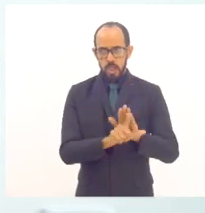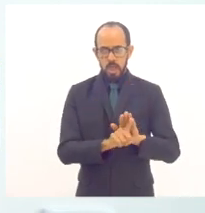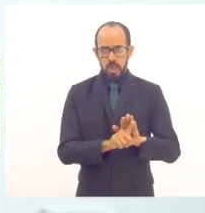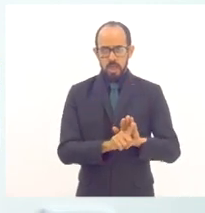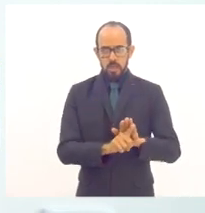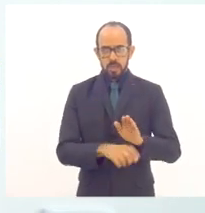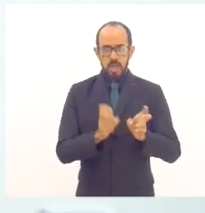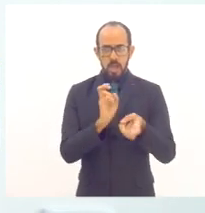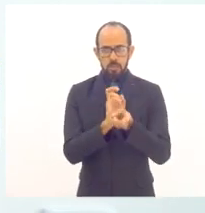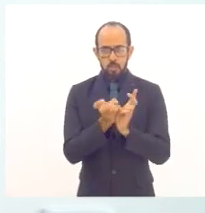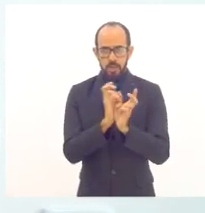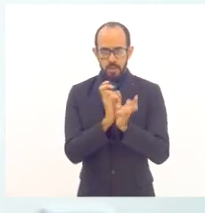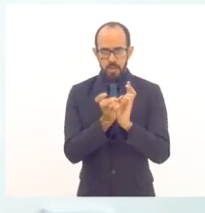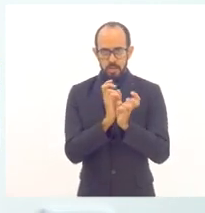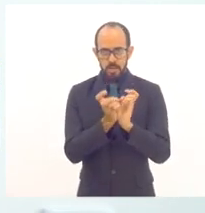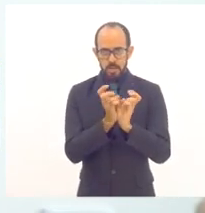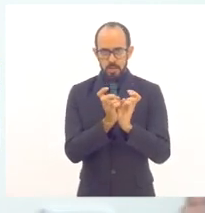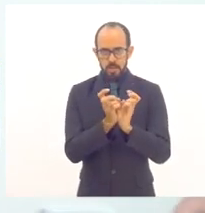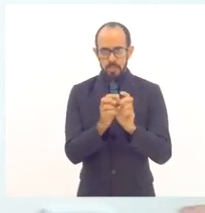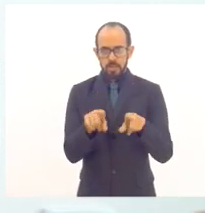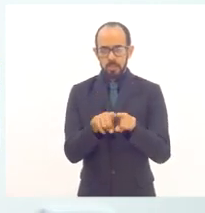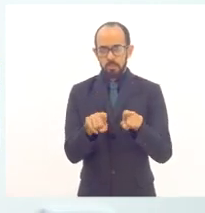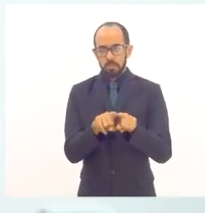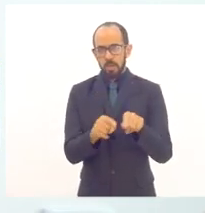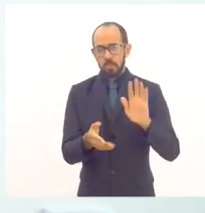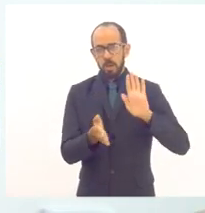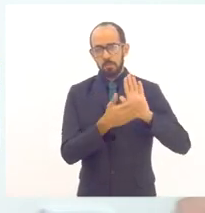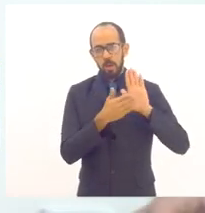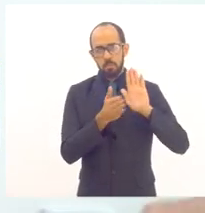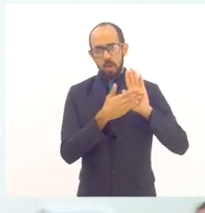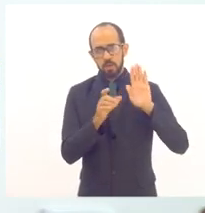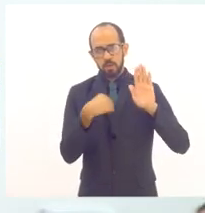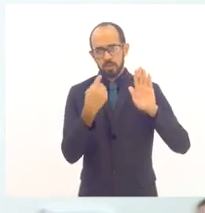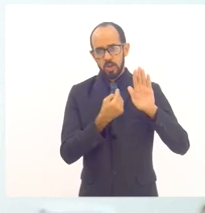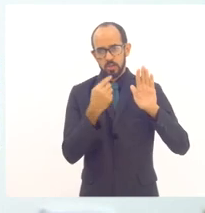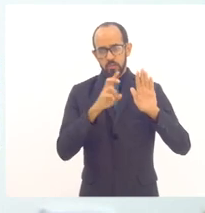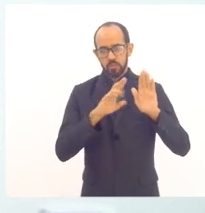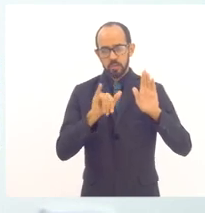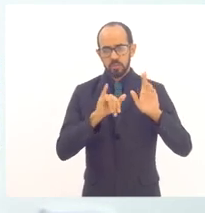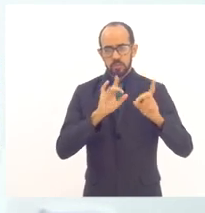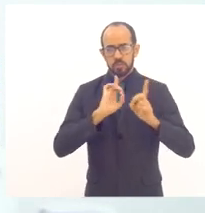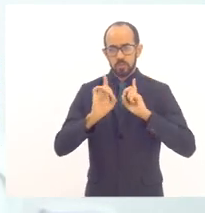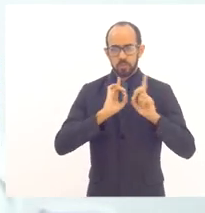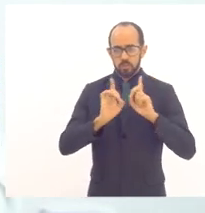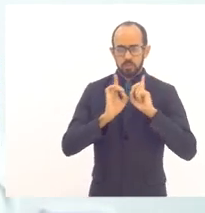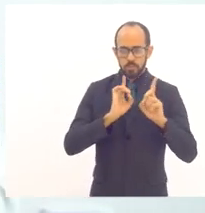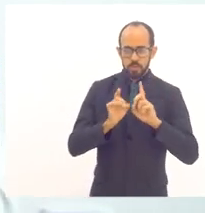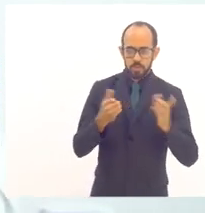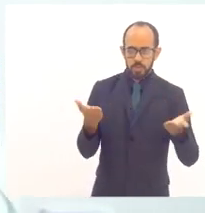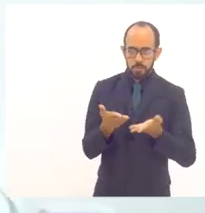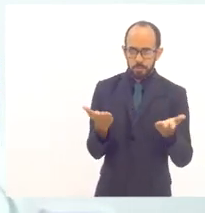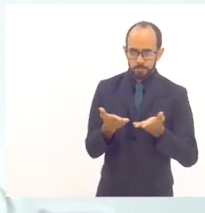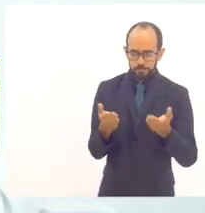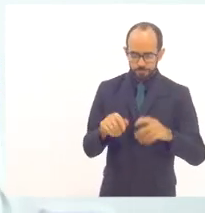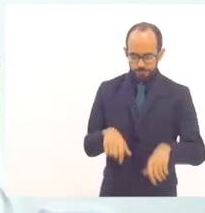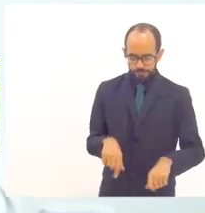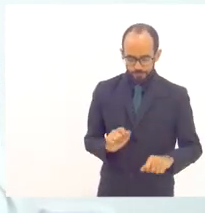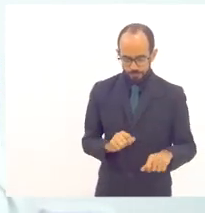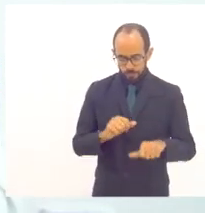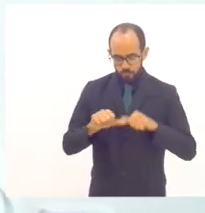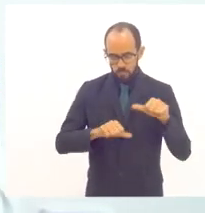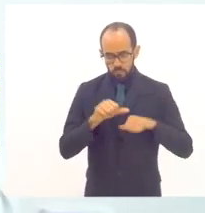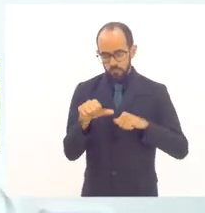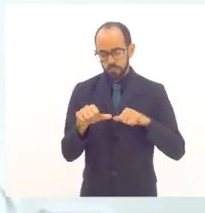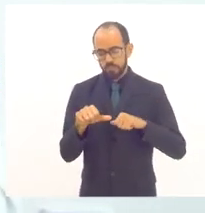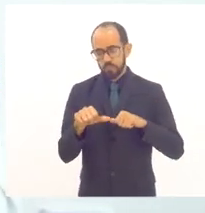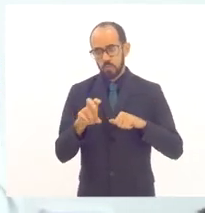a lei da capoeira, e temos uma proposta que a gente vai discutir hoje aqui, também de modificar ou